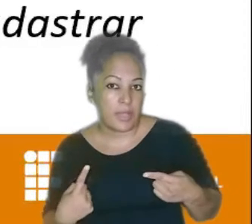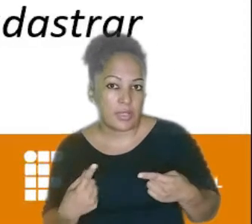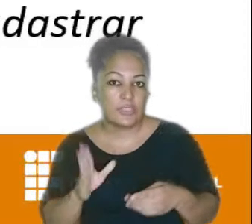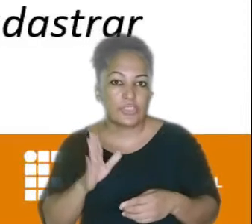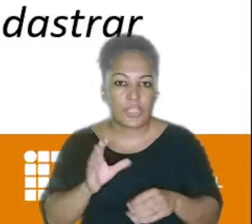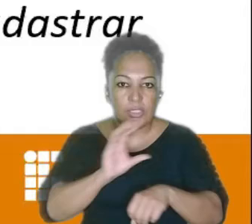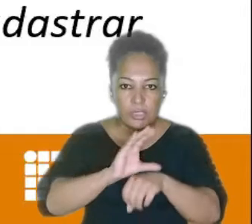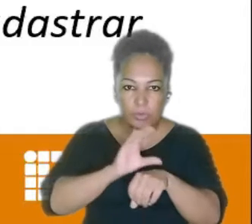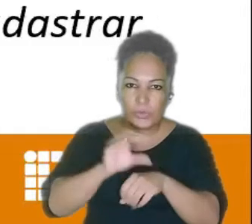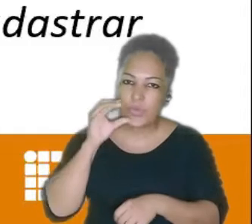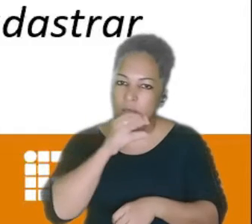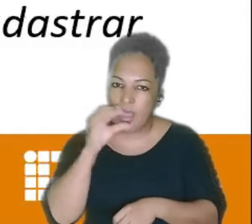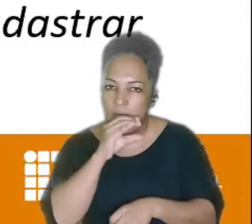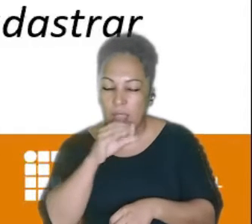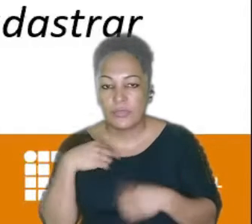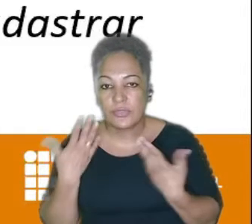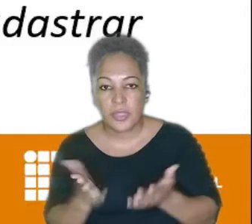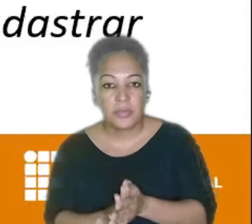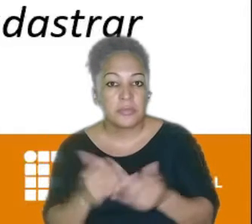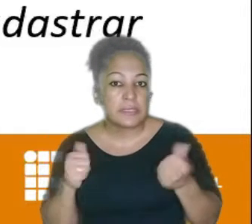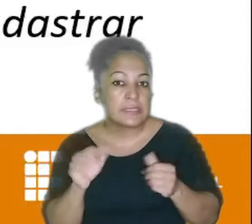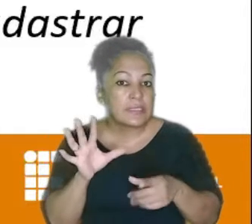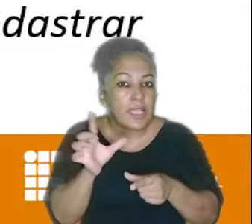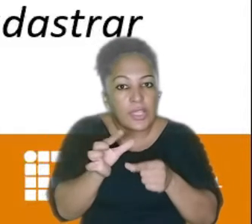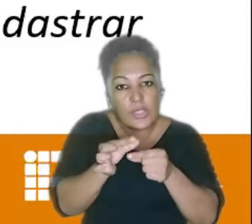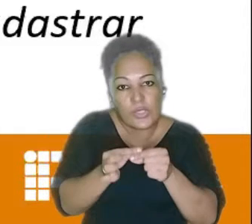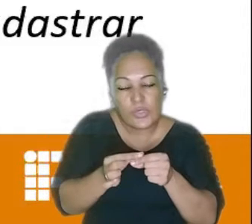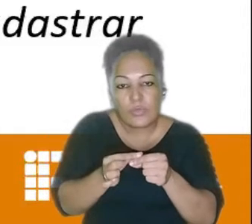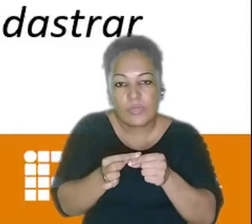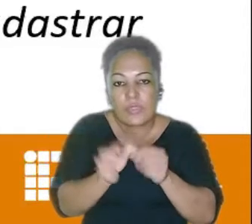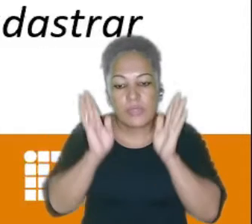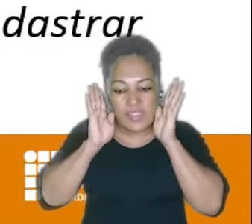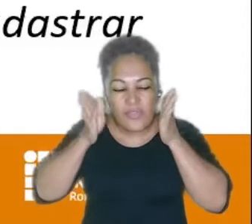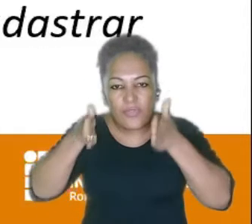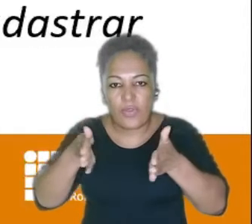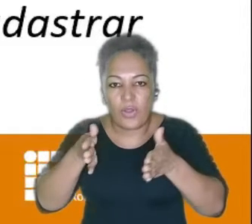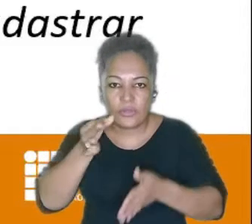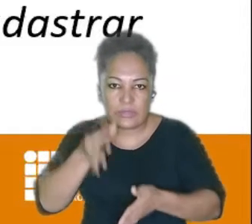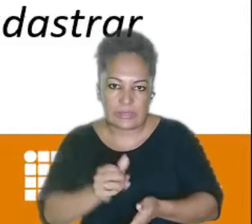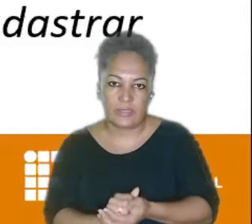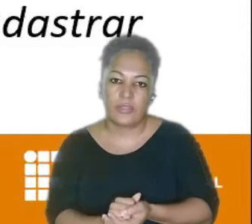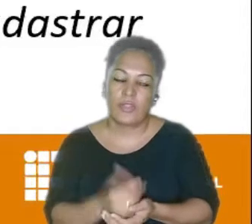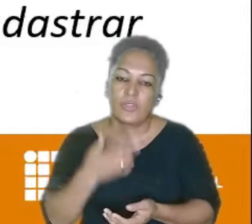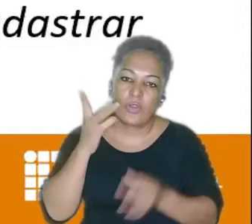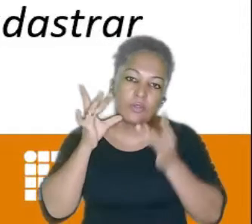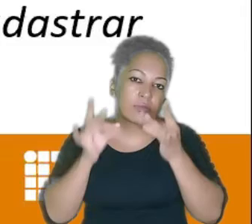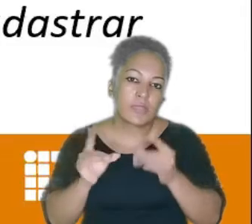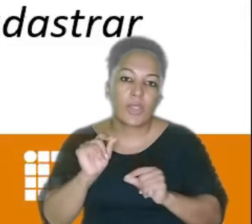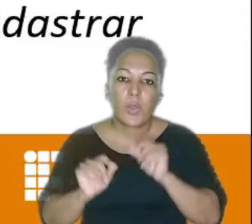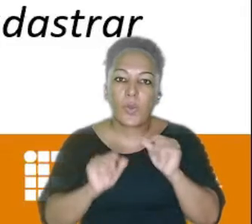mas como a gente está aqui num curso rápido, então a gente tem que falar mais ou menos, a gente tem que trabalhar, a gente não vai ficar falando somente das